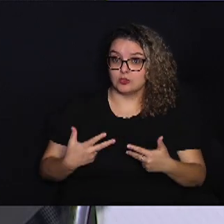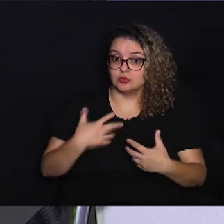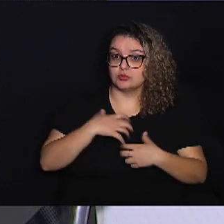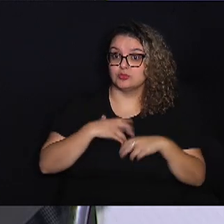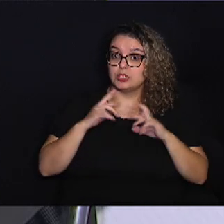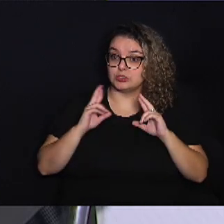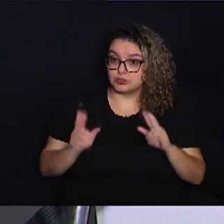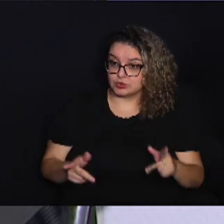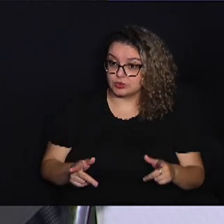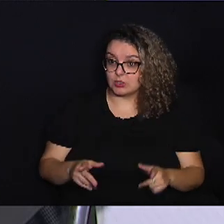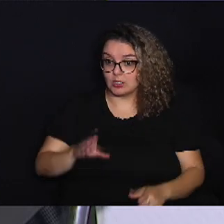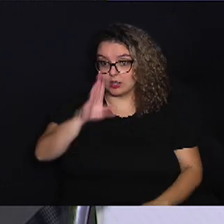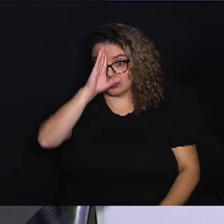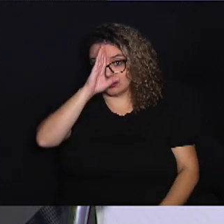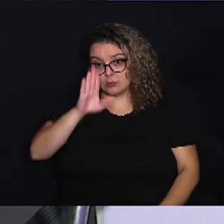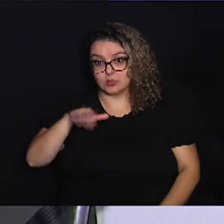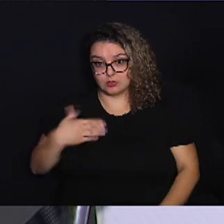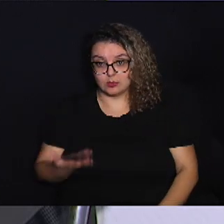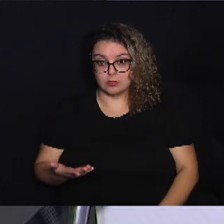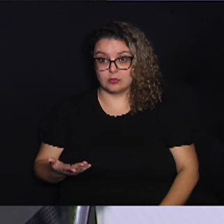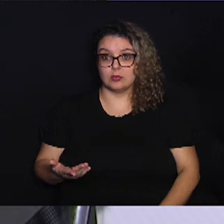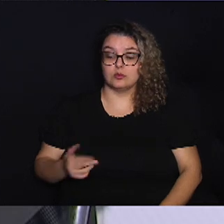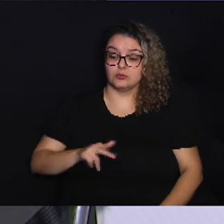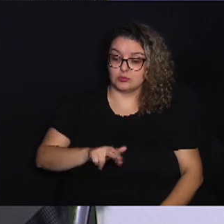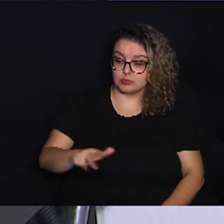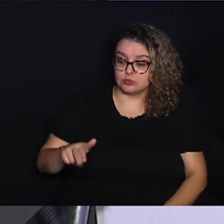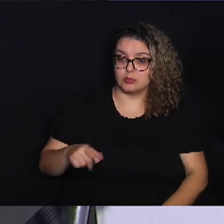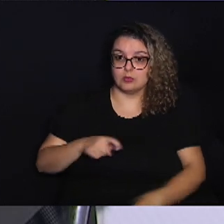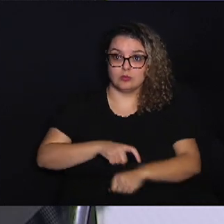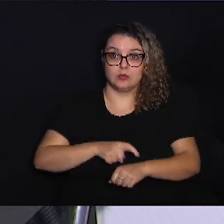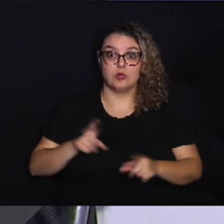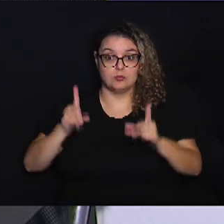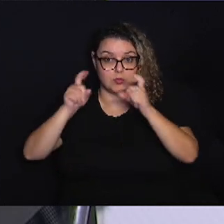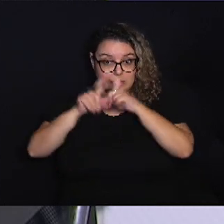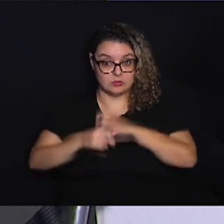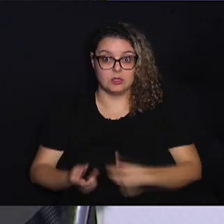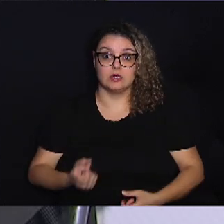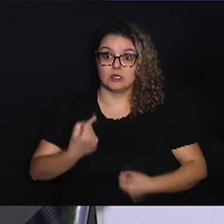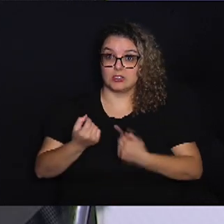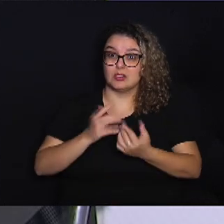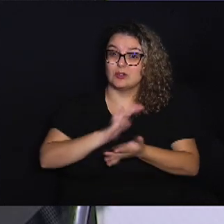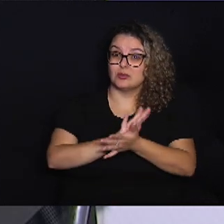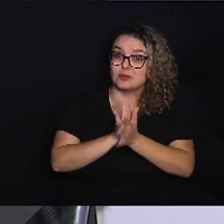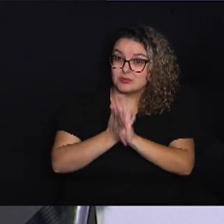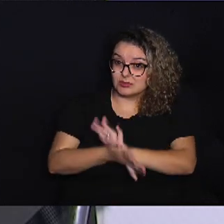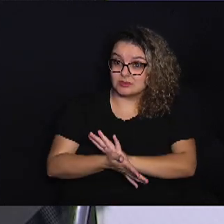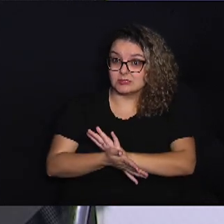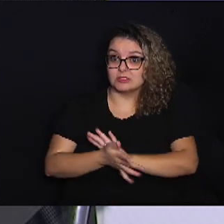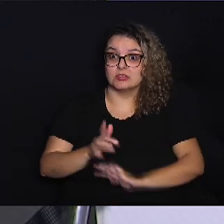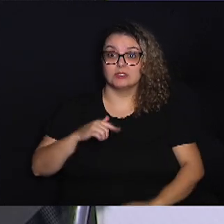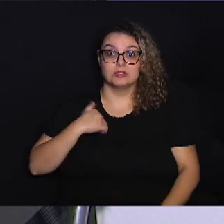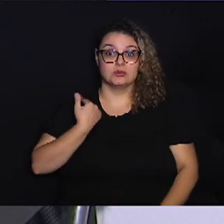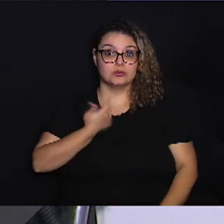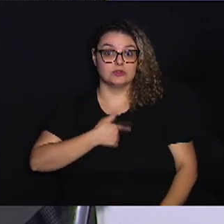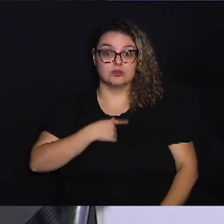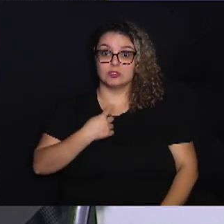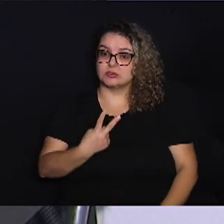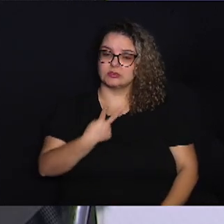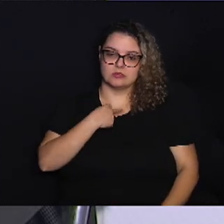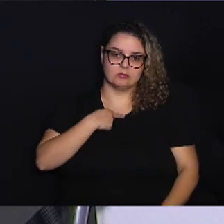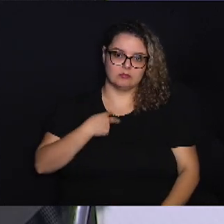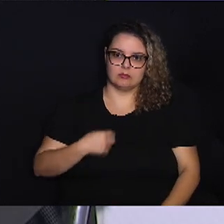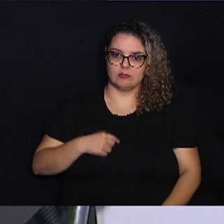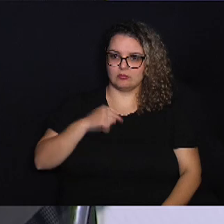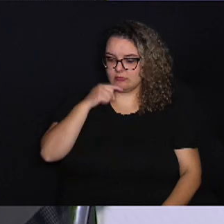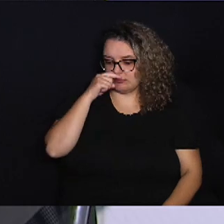diferente, principalmente quando esses irmãos nossos estão passando por alguma dificuldade, algum desastre. Nós não devemos ser egoístas.